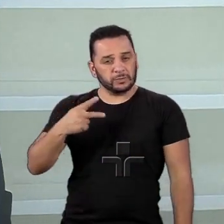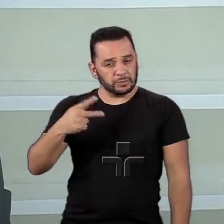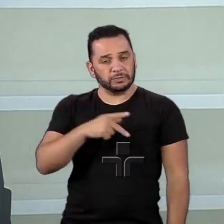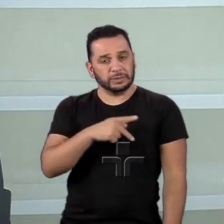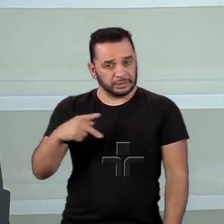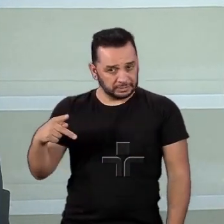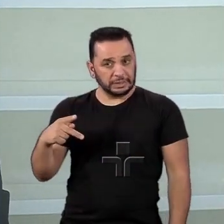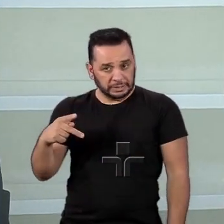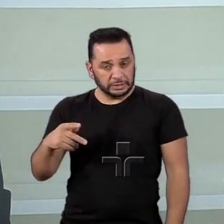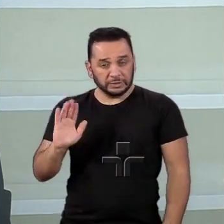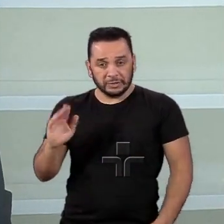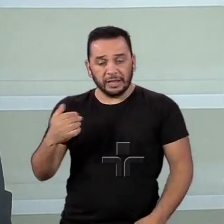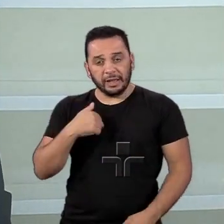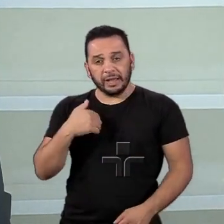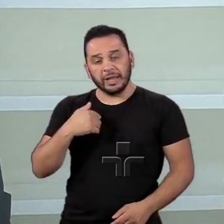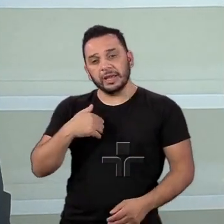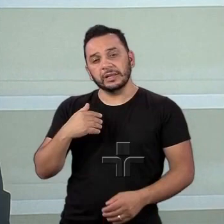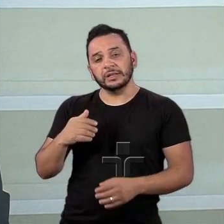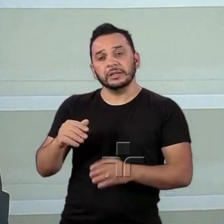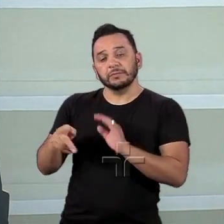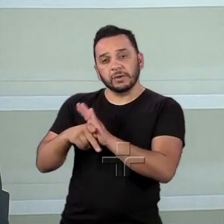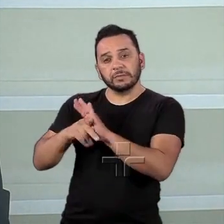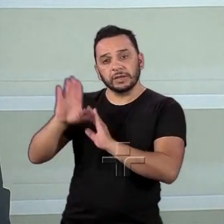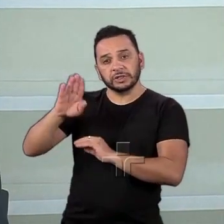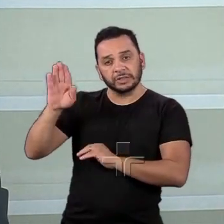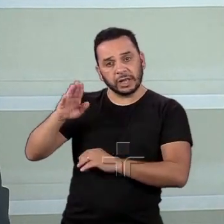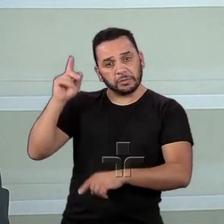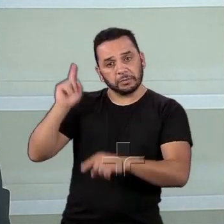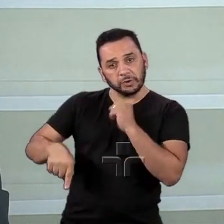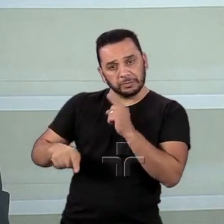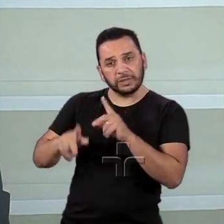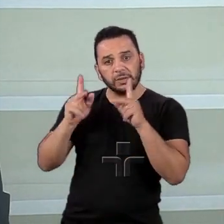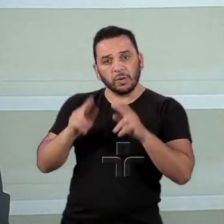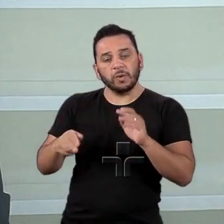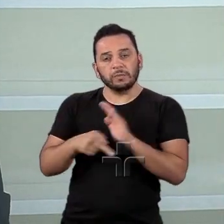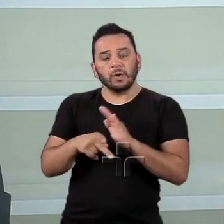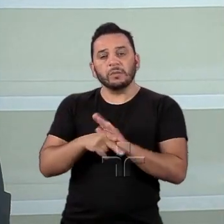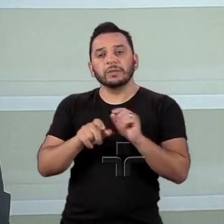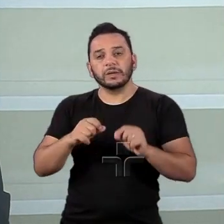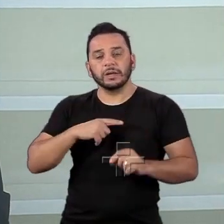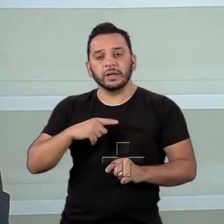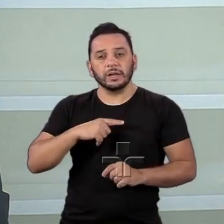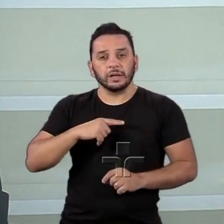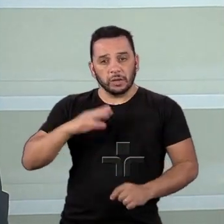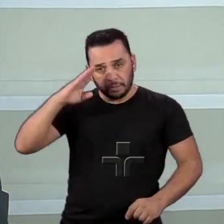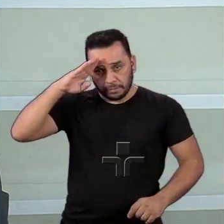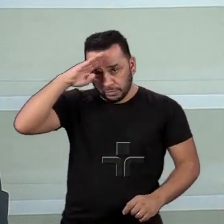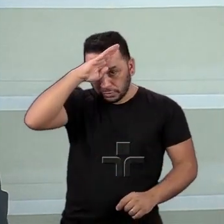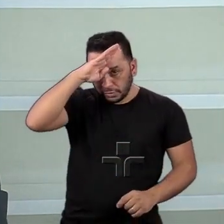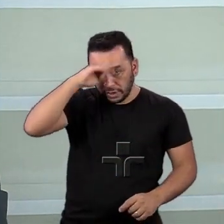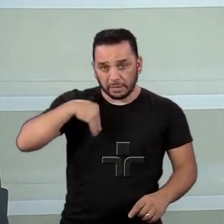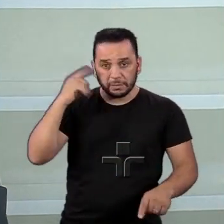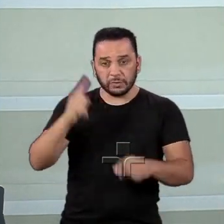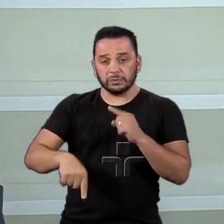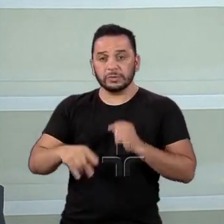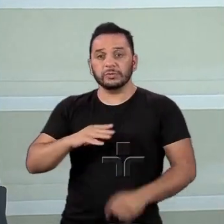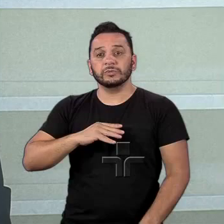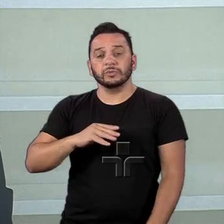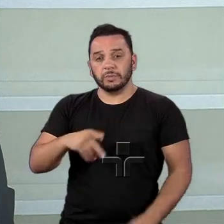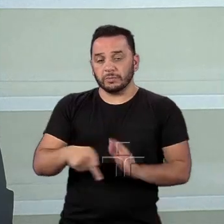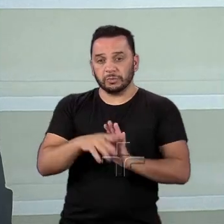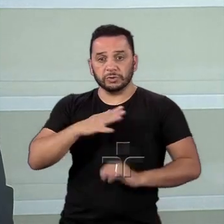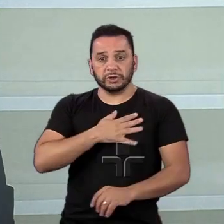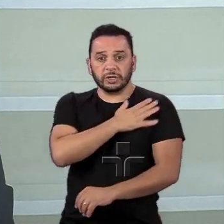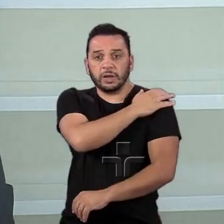meu candidato a presidente me proibir de vir a um debate como Bolsonaro proibiu o general Mourão de estar aqui, apesar de ser um